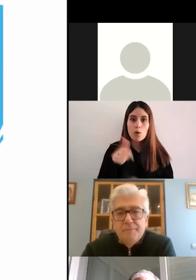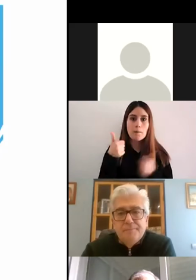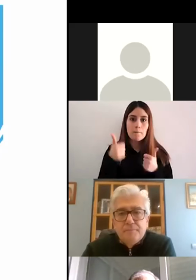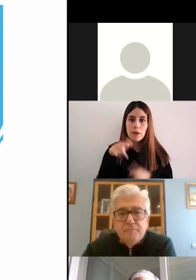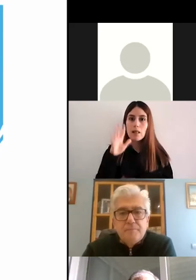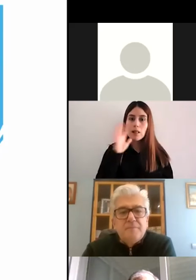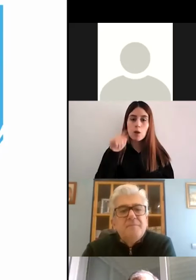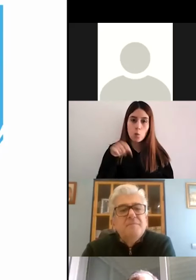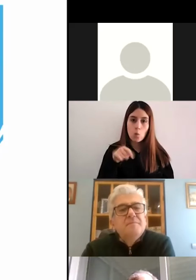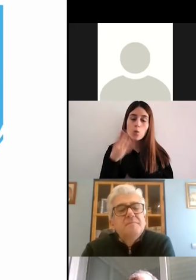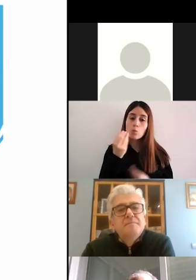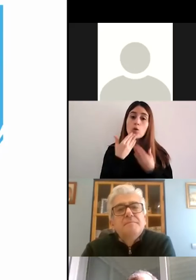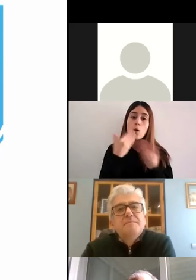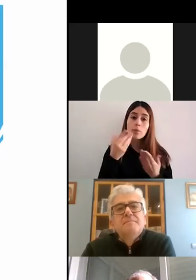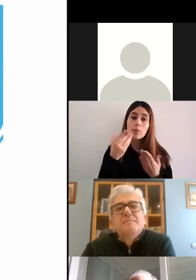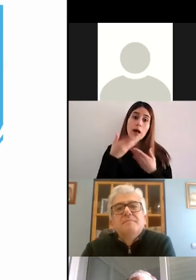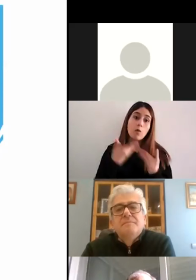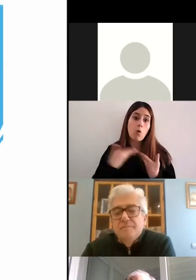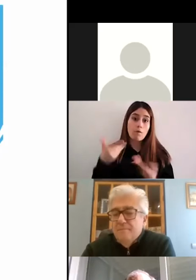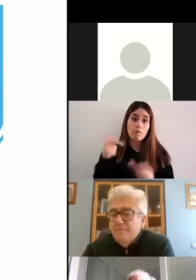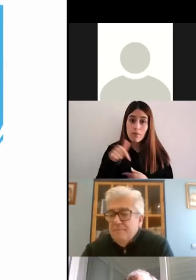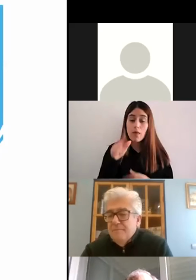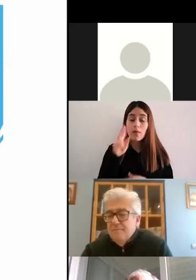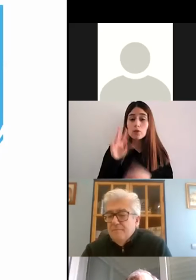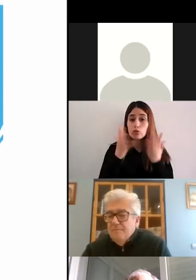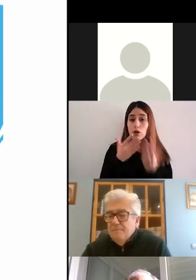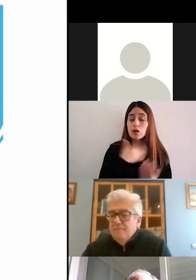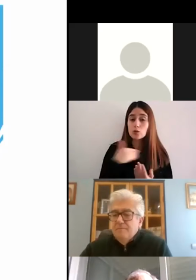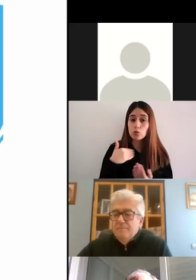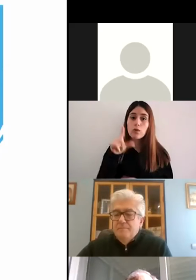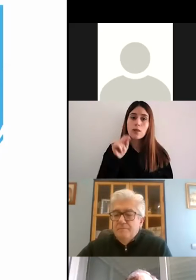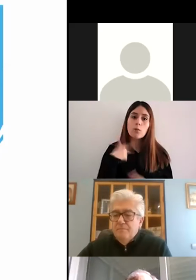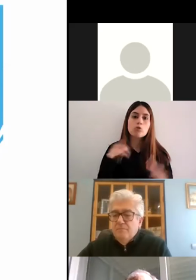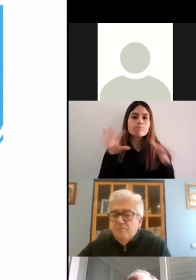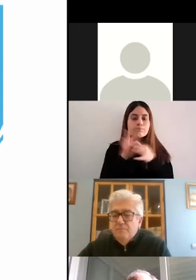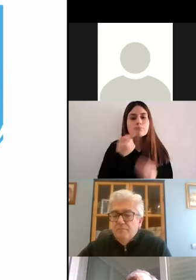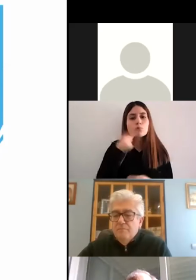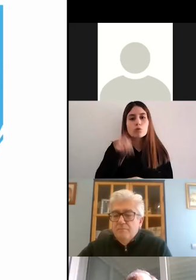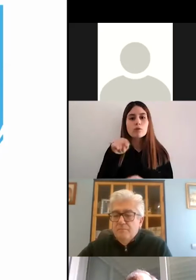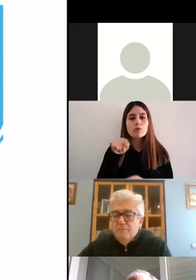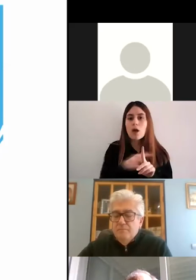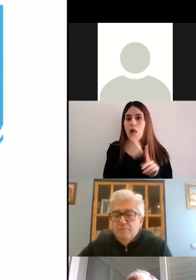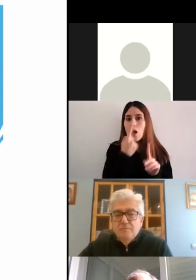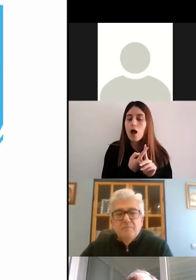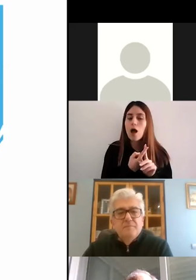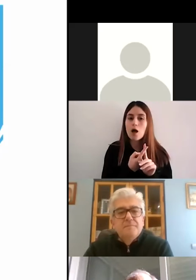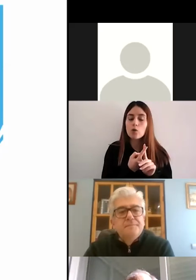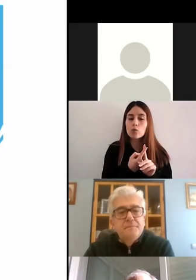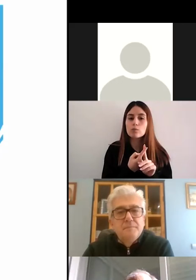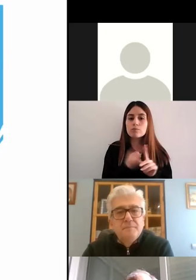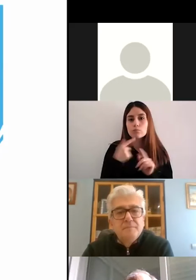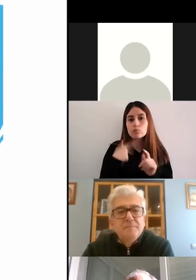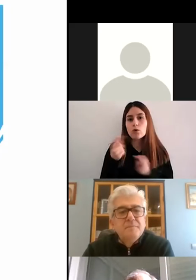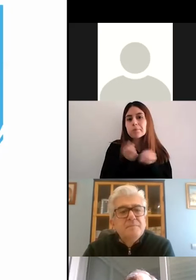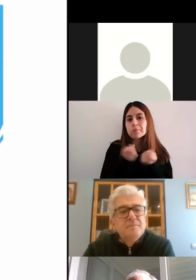pelo convite endereçado à Direção-Geral da Saúde e por nos unirmos mais um ano a esta iniciativa enquanto